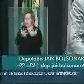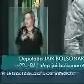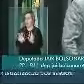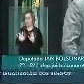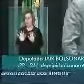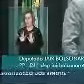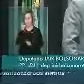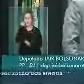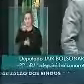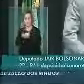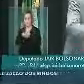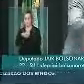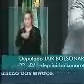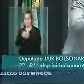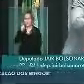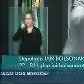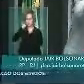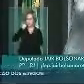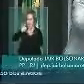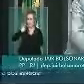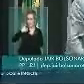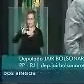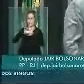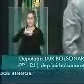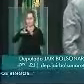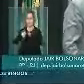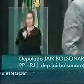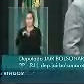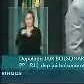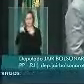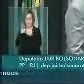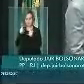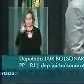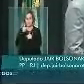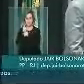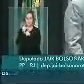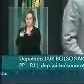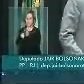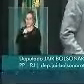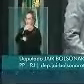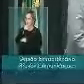manifestações pedindo a liberdade ou pedindo até mesmo uma audiência com seus maridos. Muito obrigado, senhor presidente.